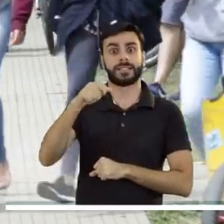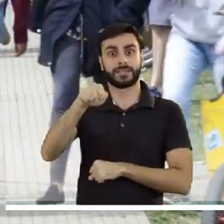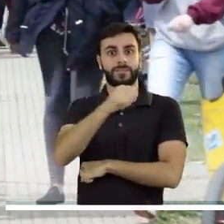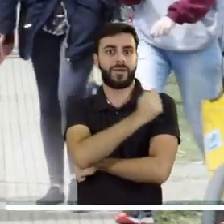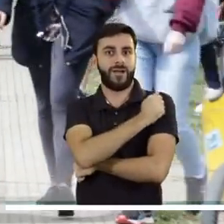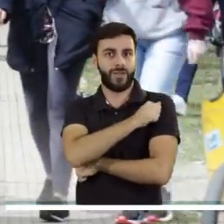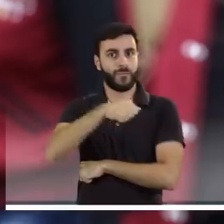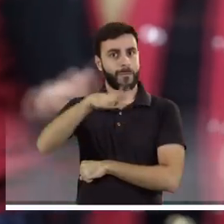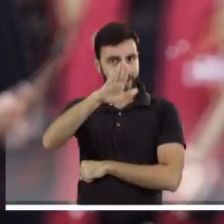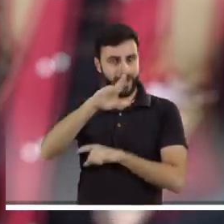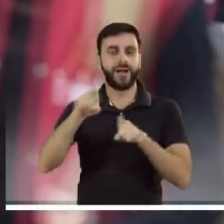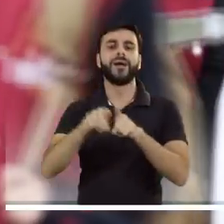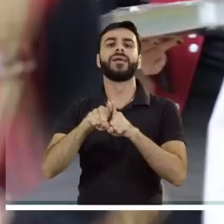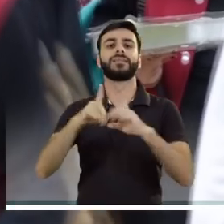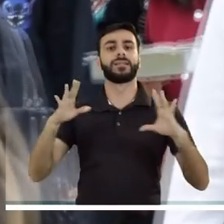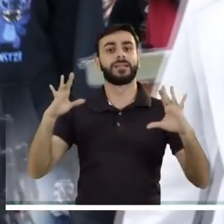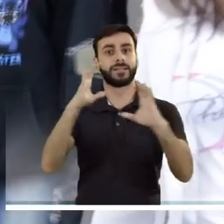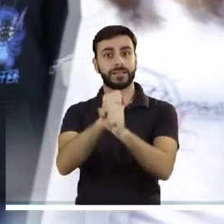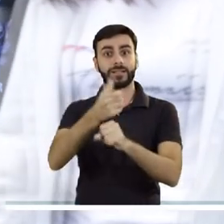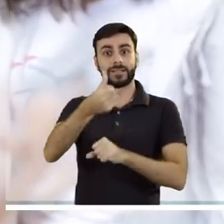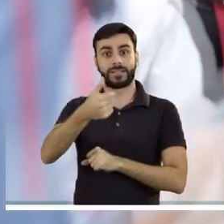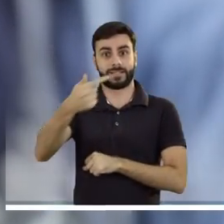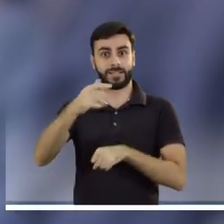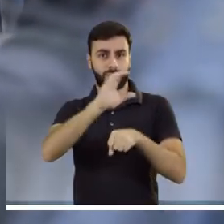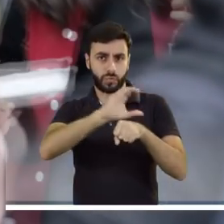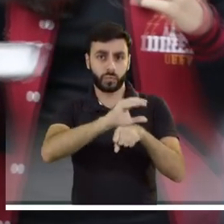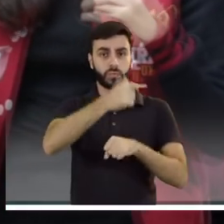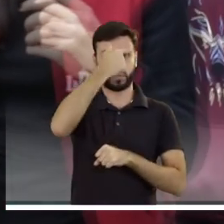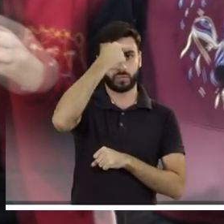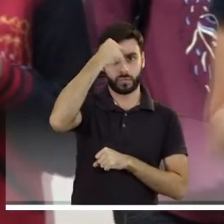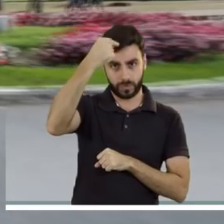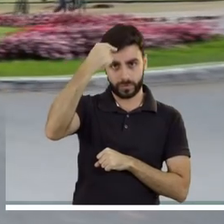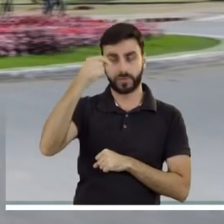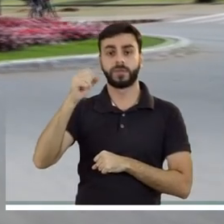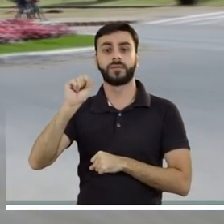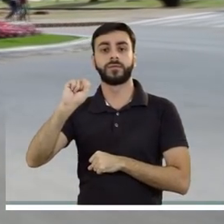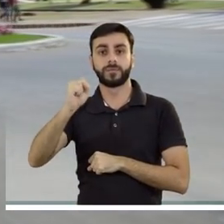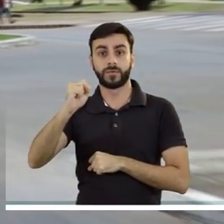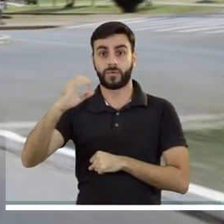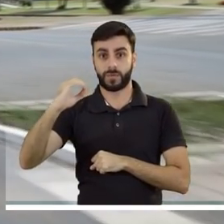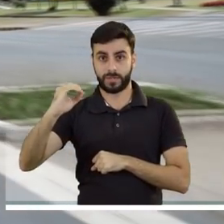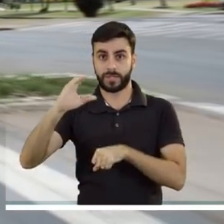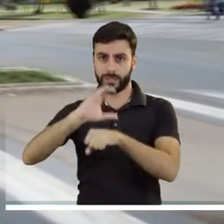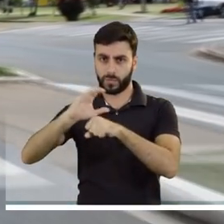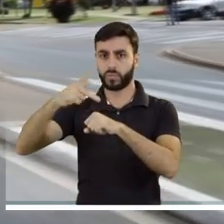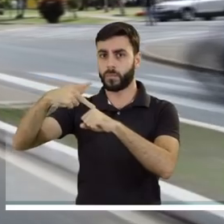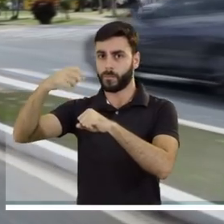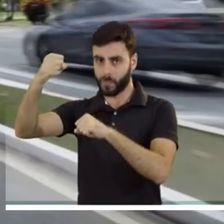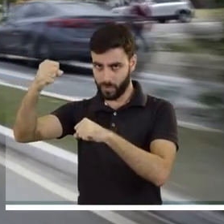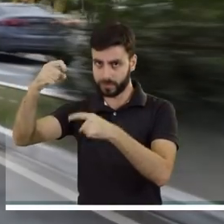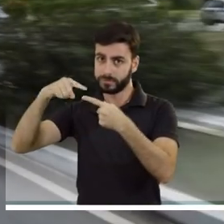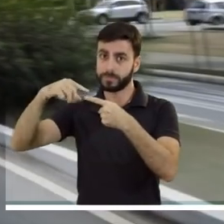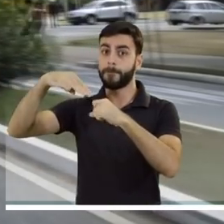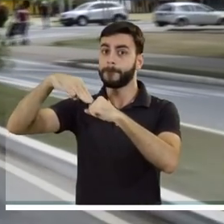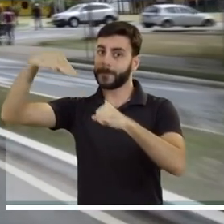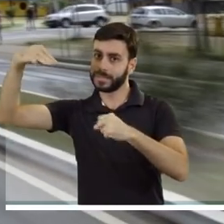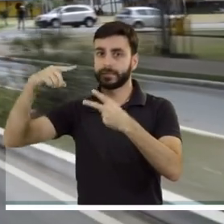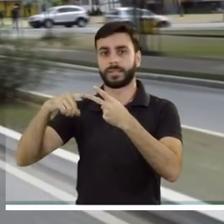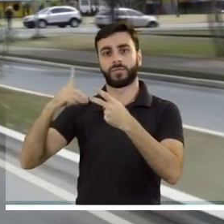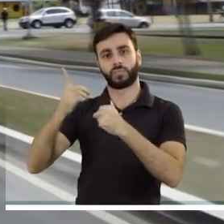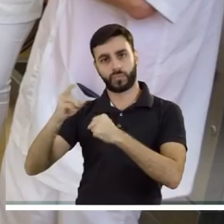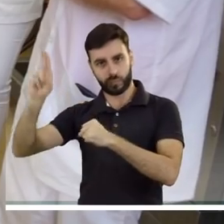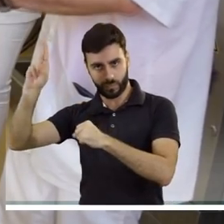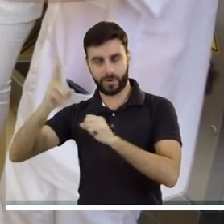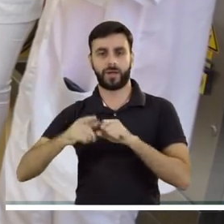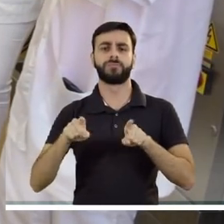17 mil alunos em 67 cursos de graduação e 80 de pós-graduação em nível de mestrado e